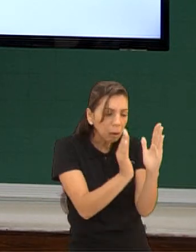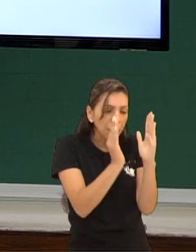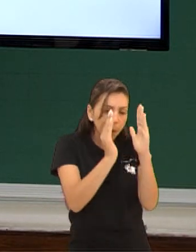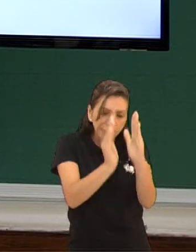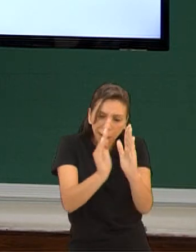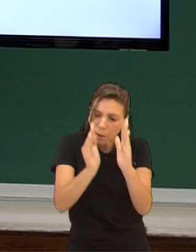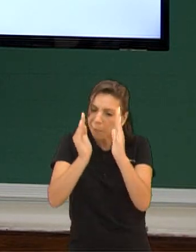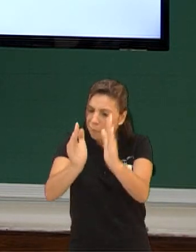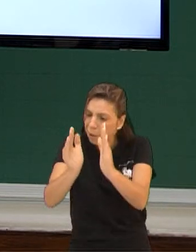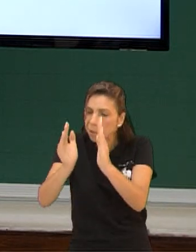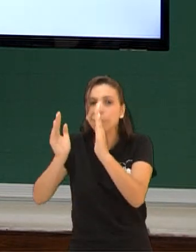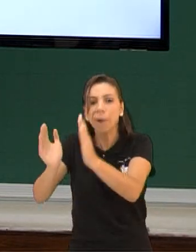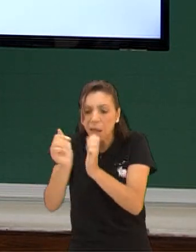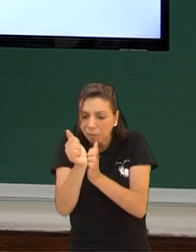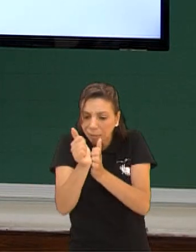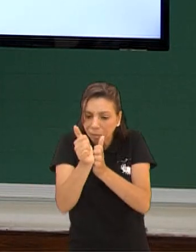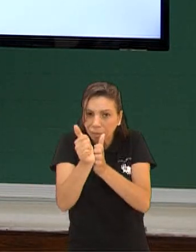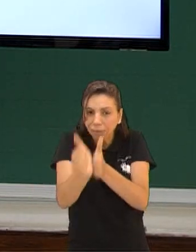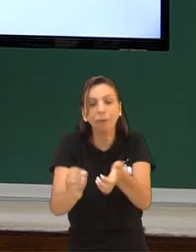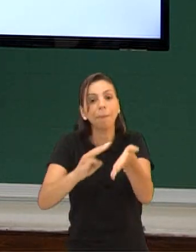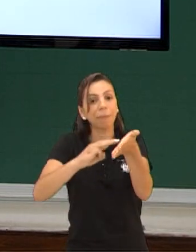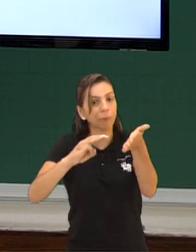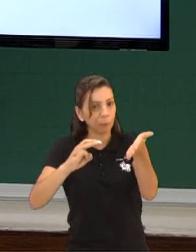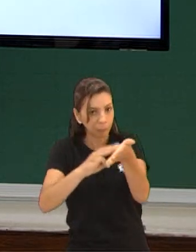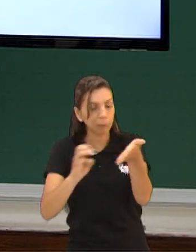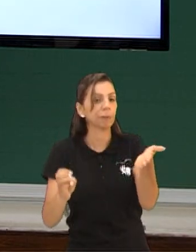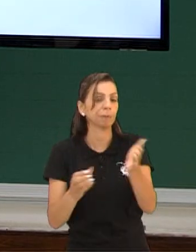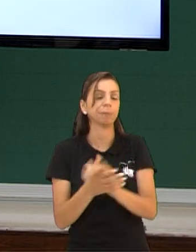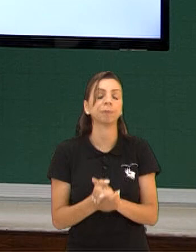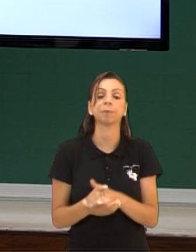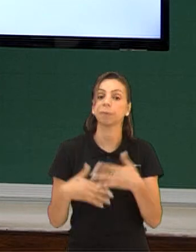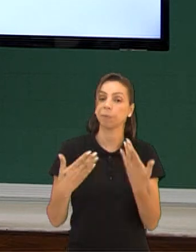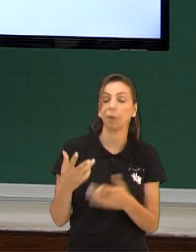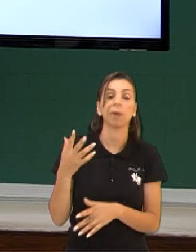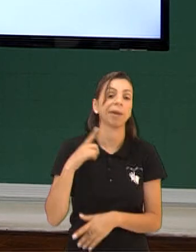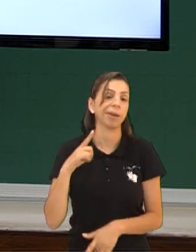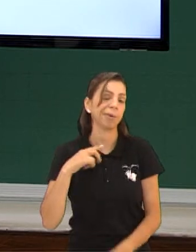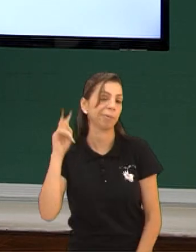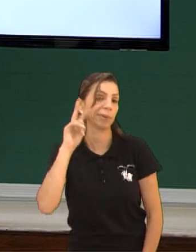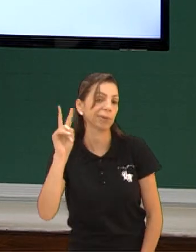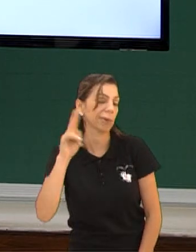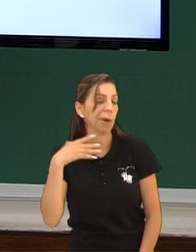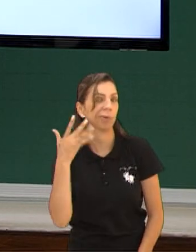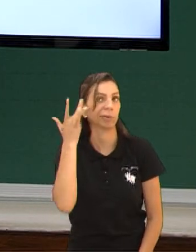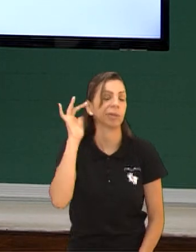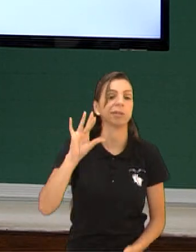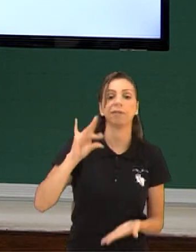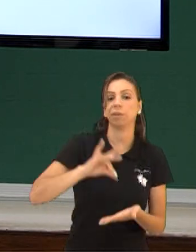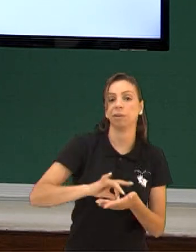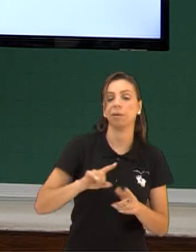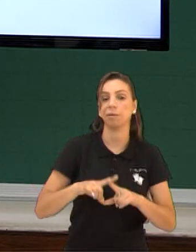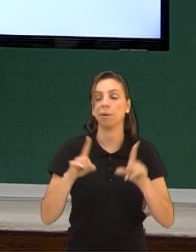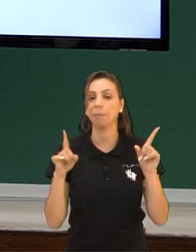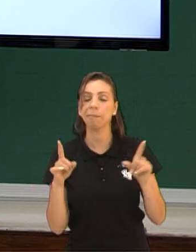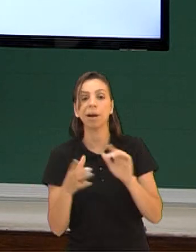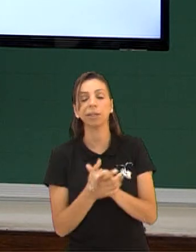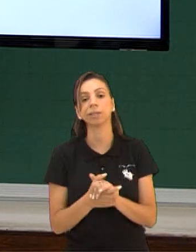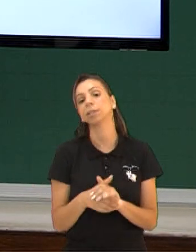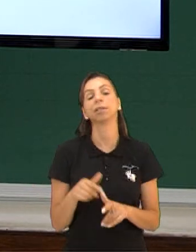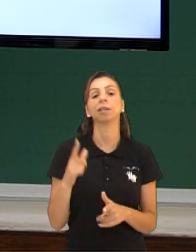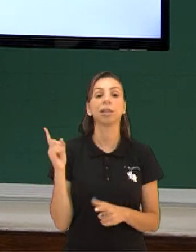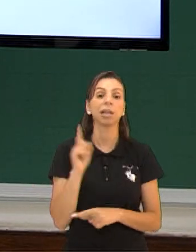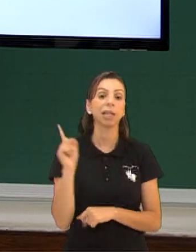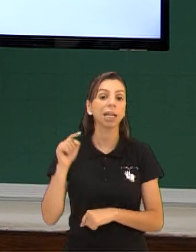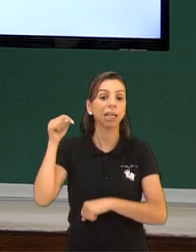mesma metodologia. Tanto que existem algumas lendas, ou não sei se são verdade ou não, mas dizem que até as pessoas da sua vila acertavam o horário